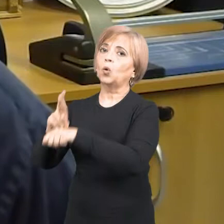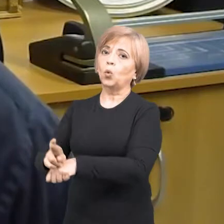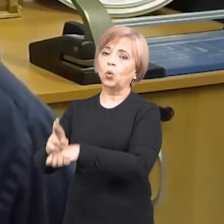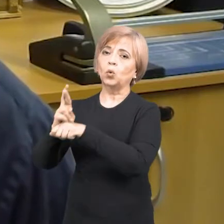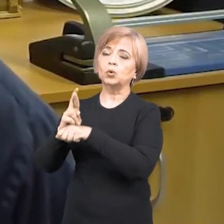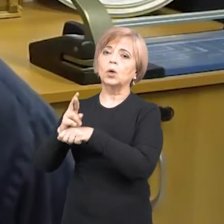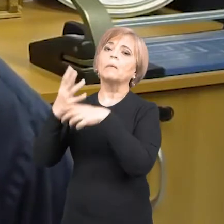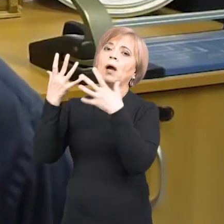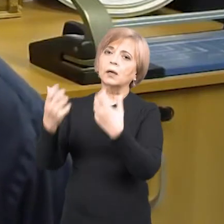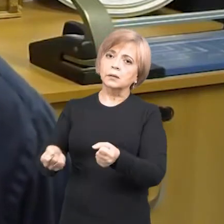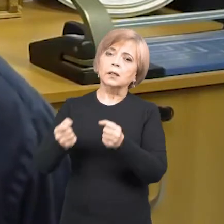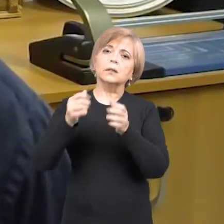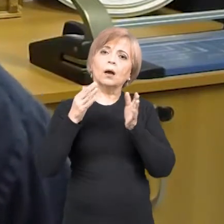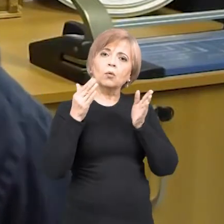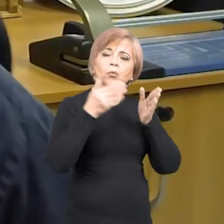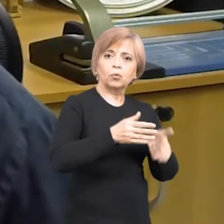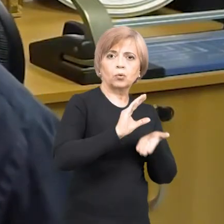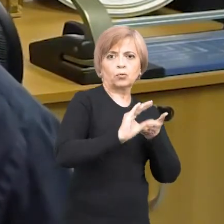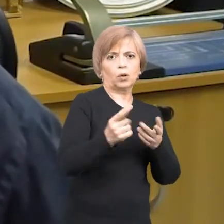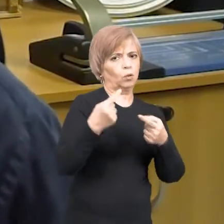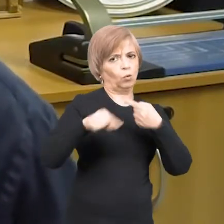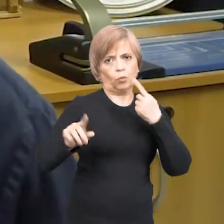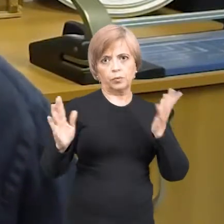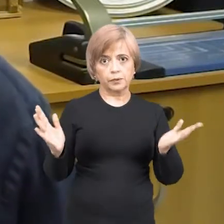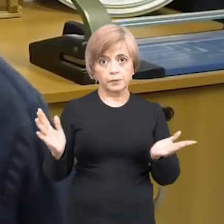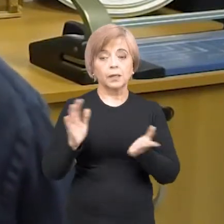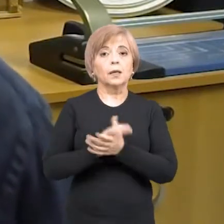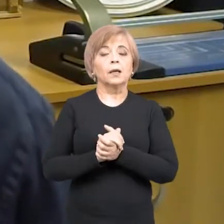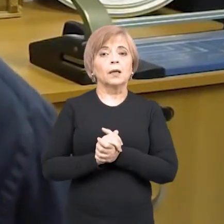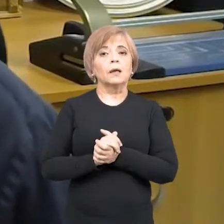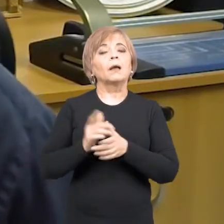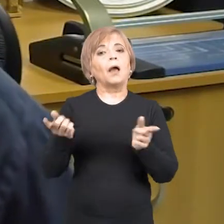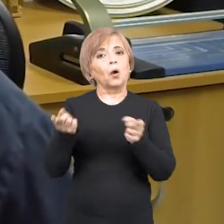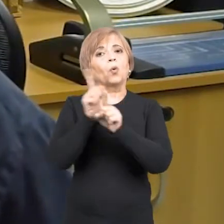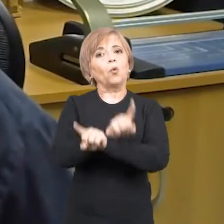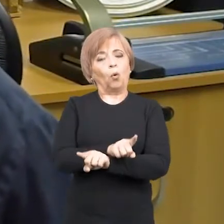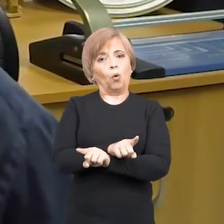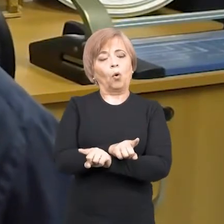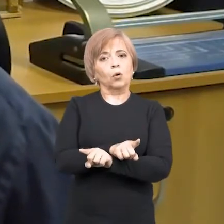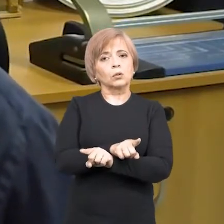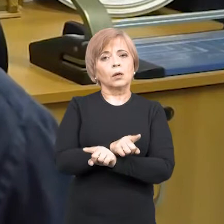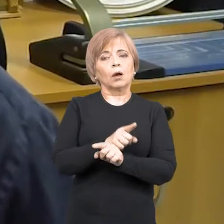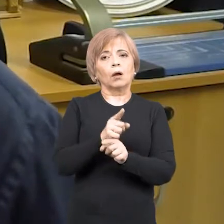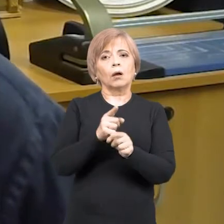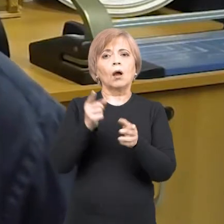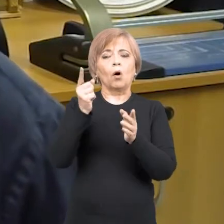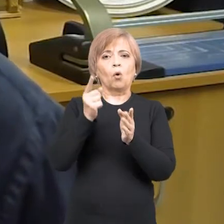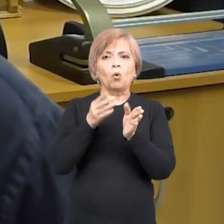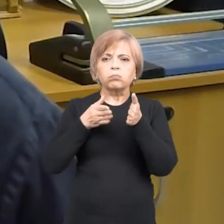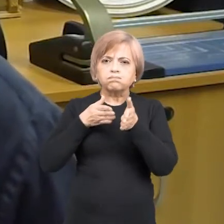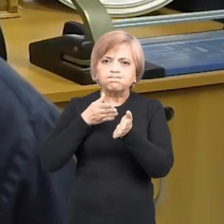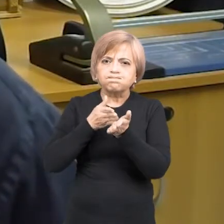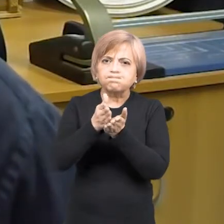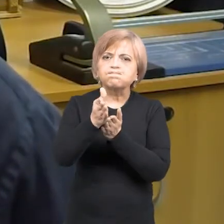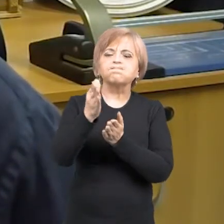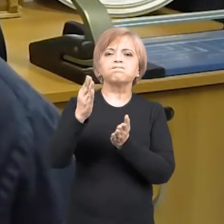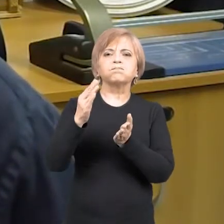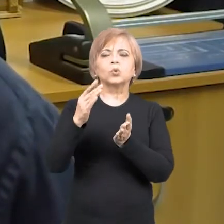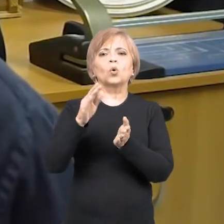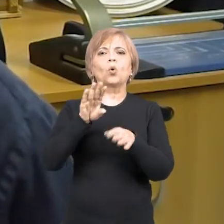poder atender a sua finalidade, o que não é adequado. Além de contrariar a diretriz do Conselho Nacional de